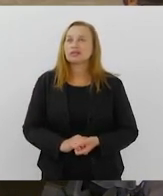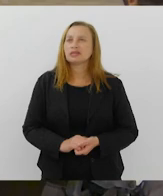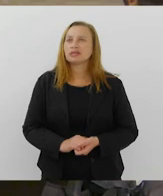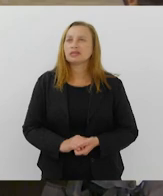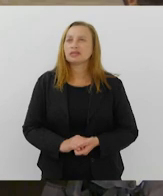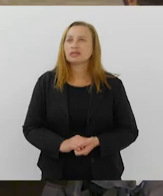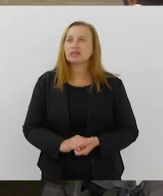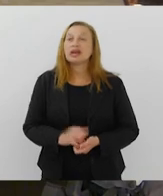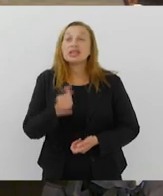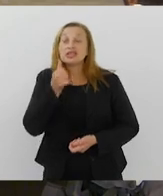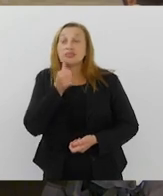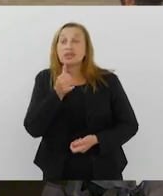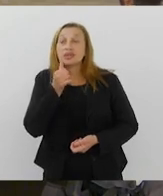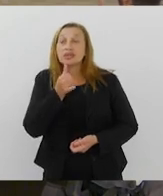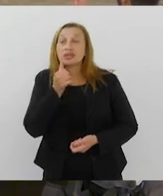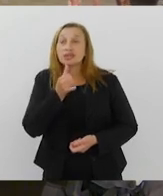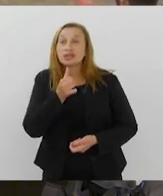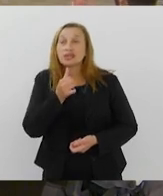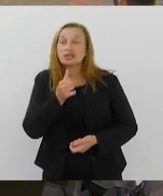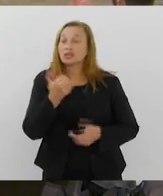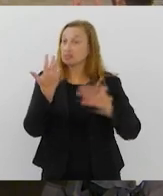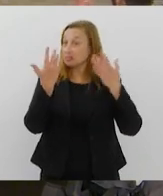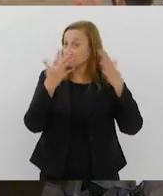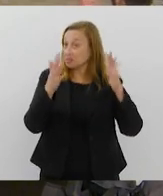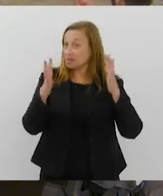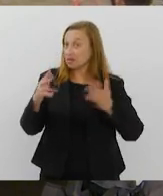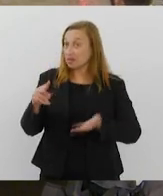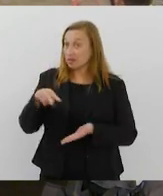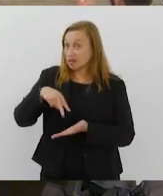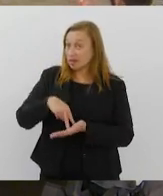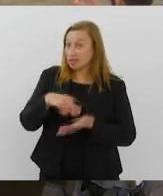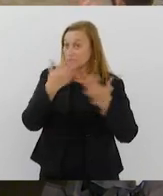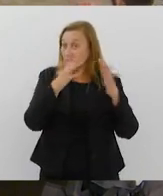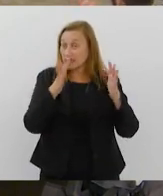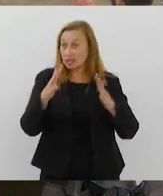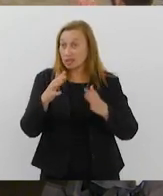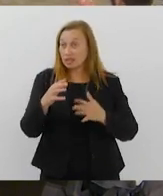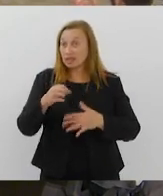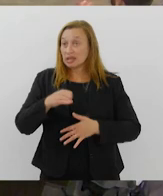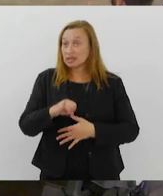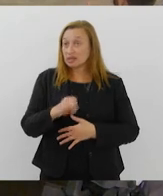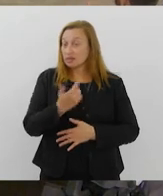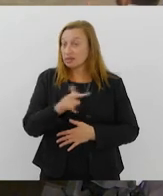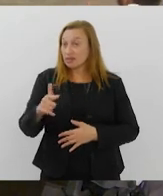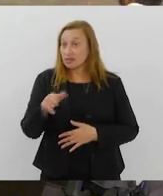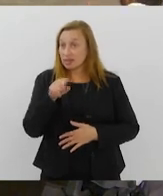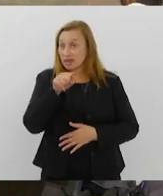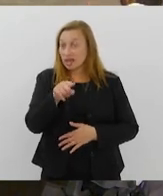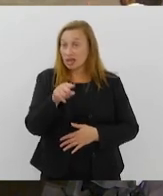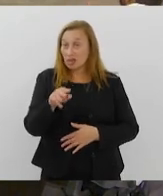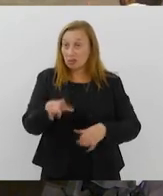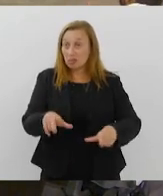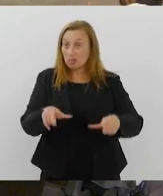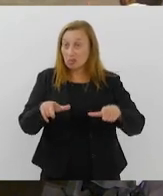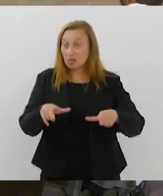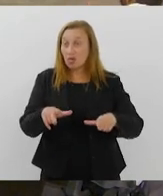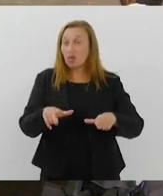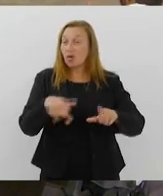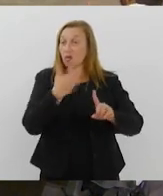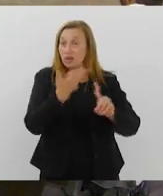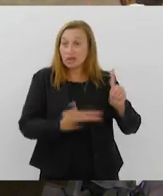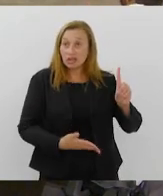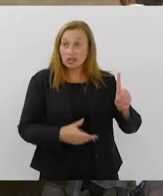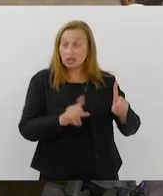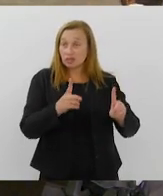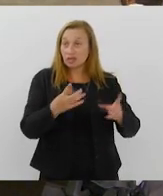Essa menina, eu tenho que levantar para agradecer. Sem ela, nenhum de nós ia receber homenagem nenhuma. Ela com a filha no